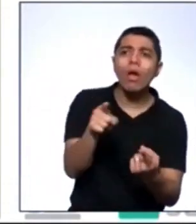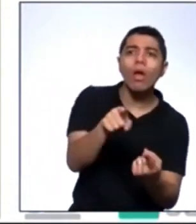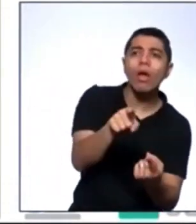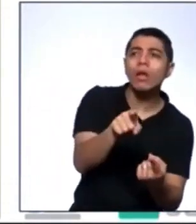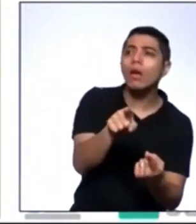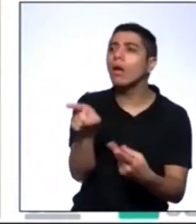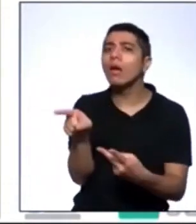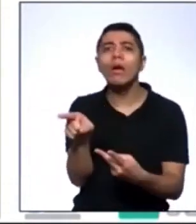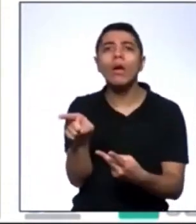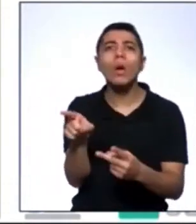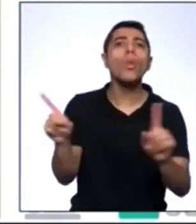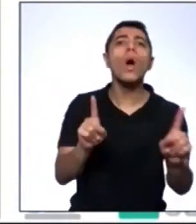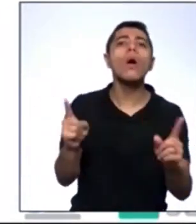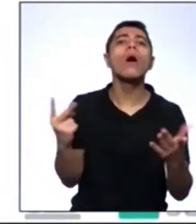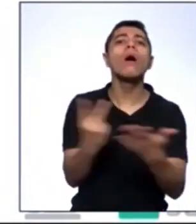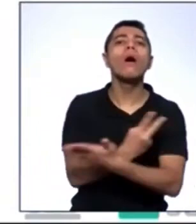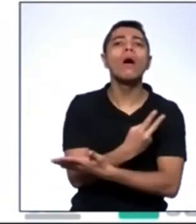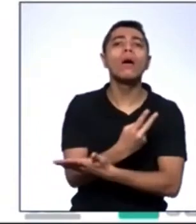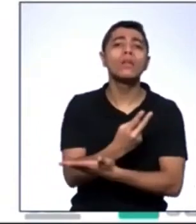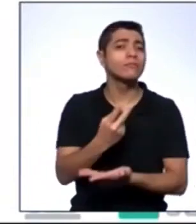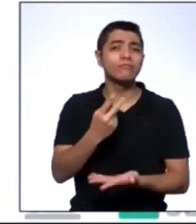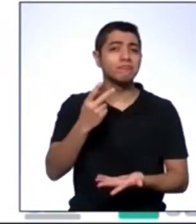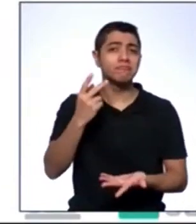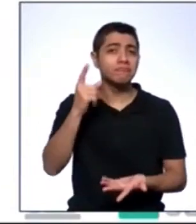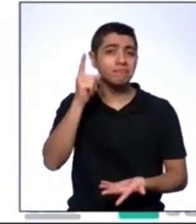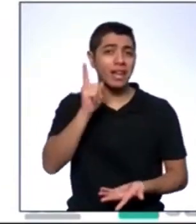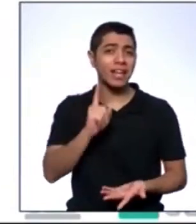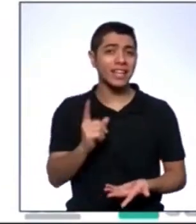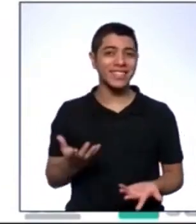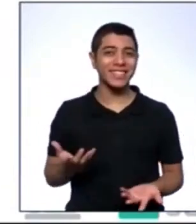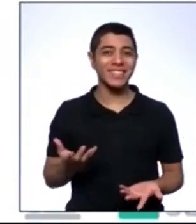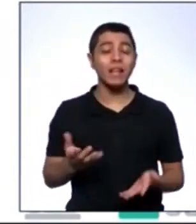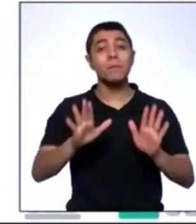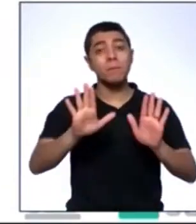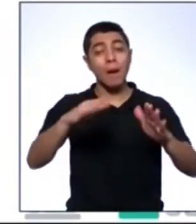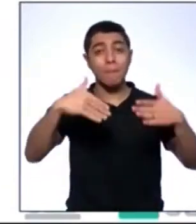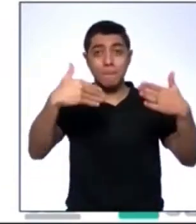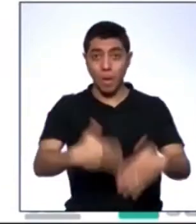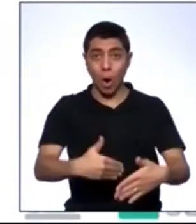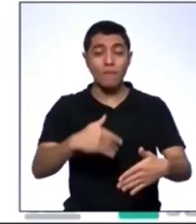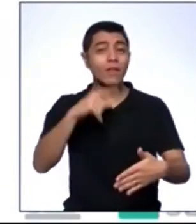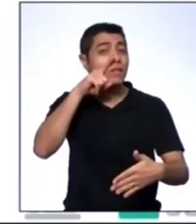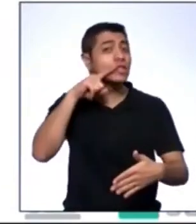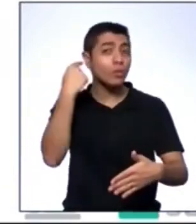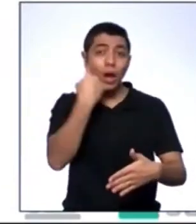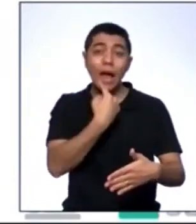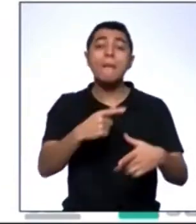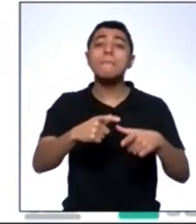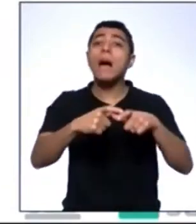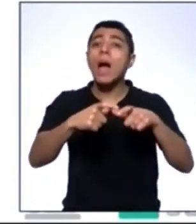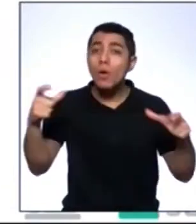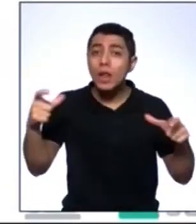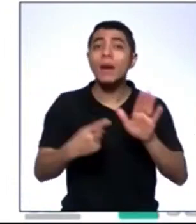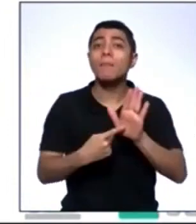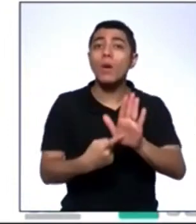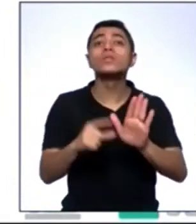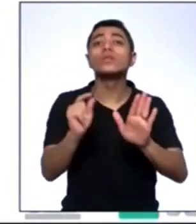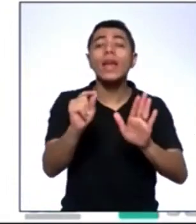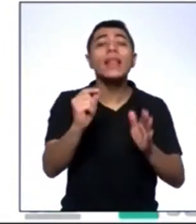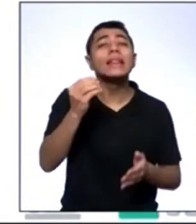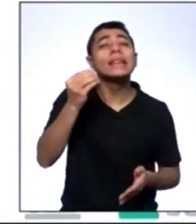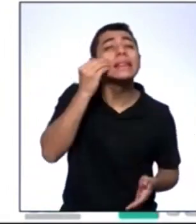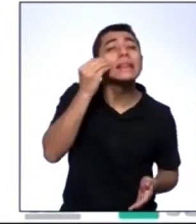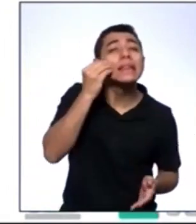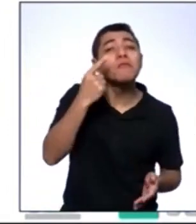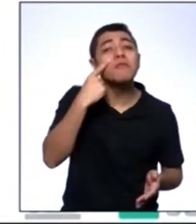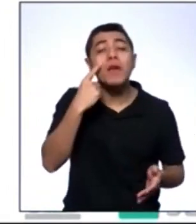mais comum aparecer para você no vestibular é o caso do teste de paternidade. Olha só, está lá a mãe, há o